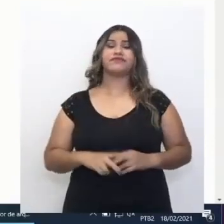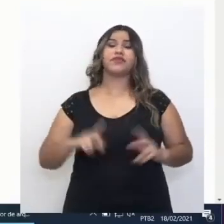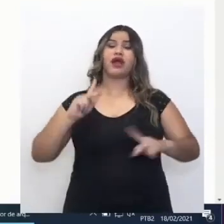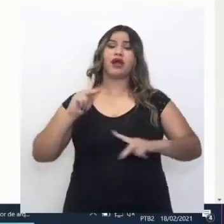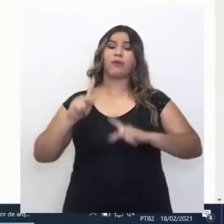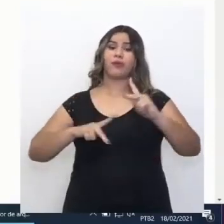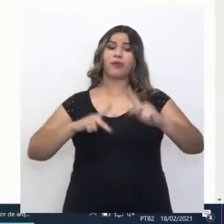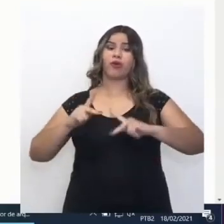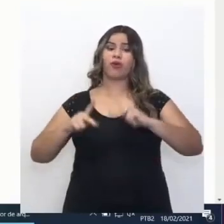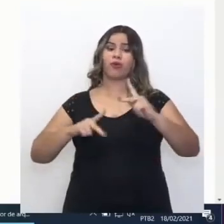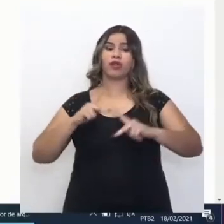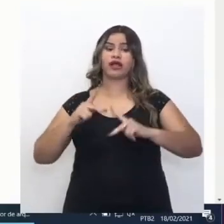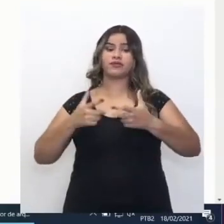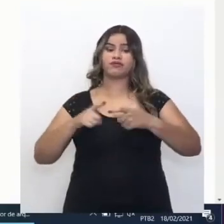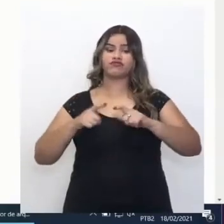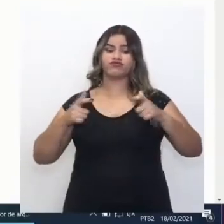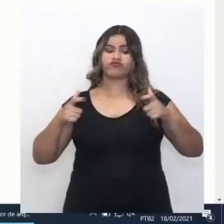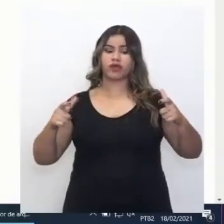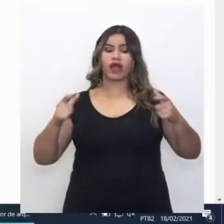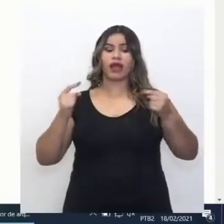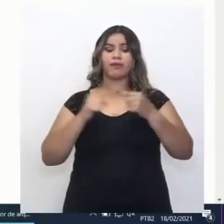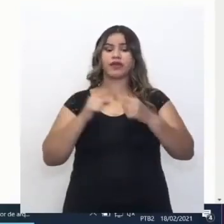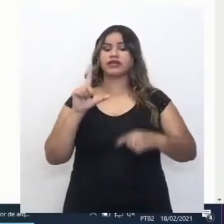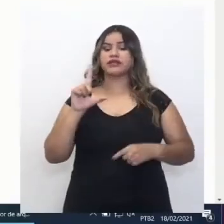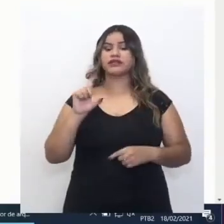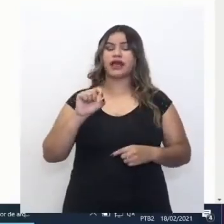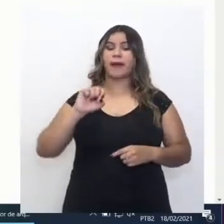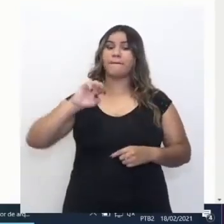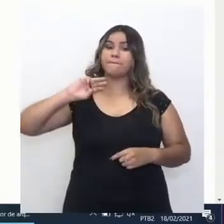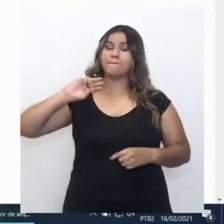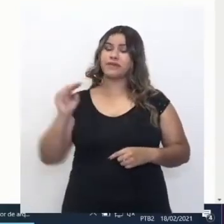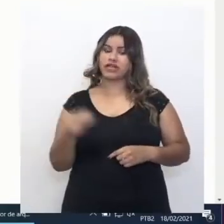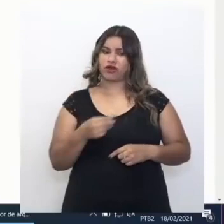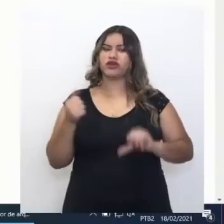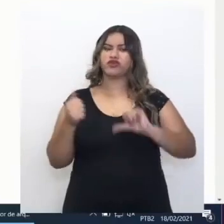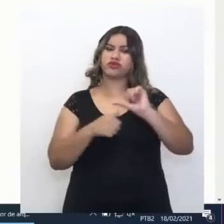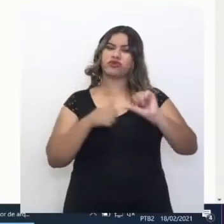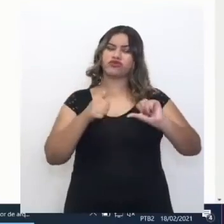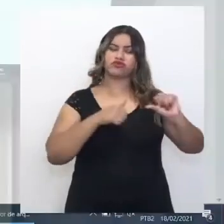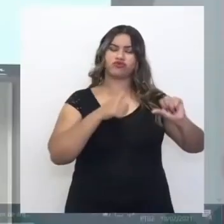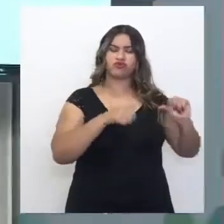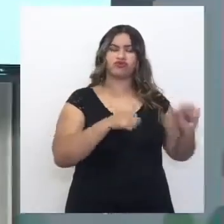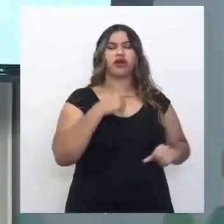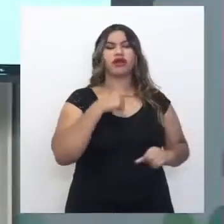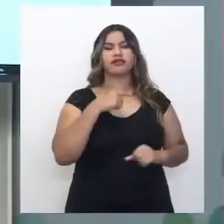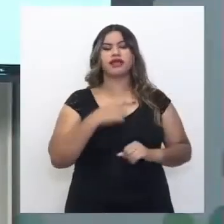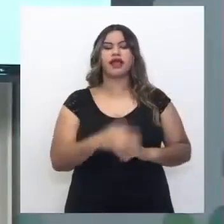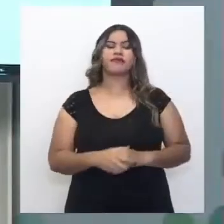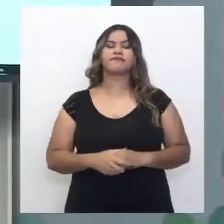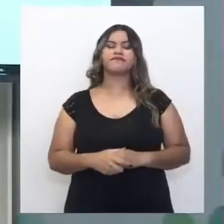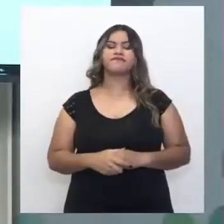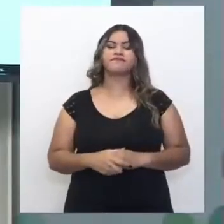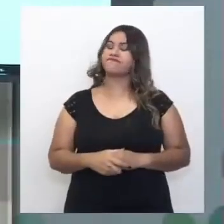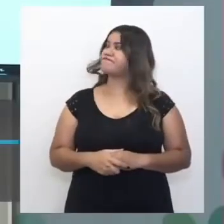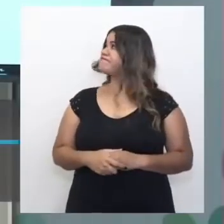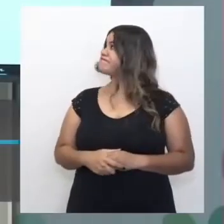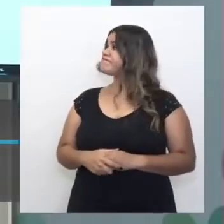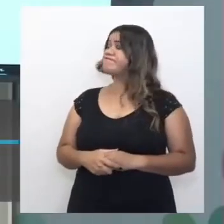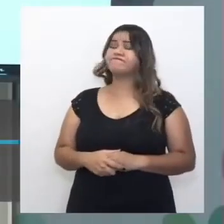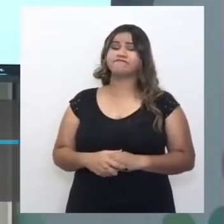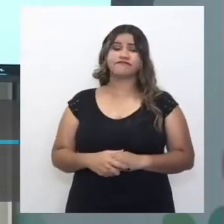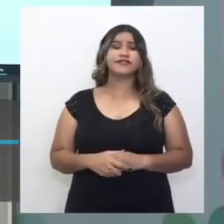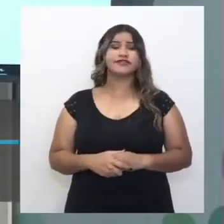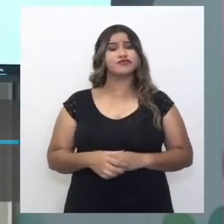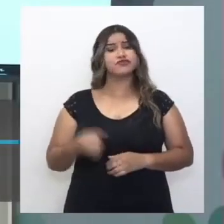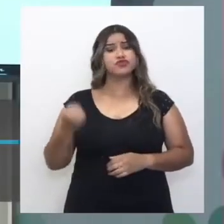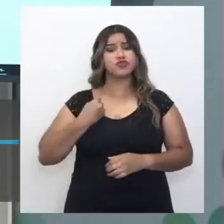de 10 milhões e 819 mil, e aí vai mudando os números, né? Então, são números, né? Por isso que a